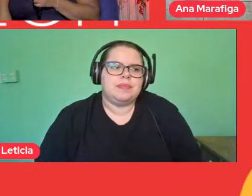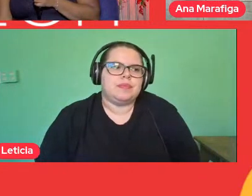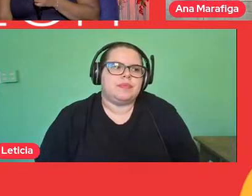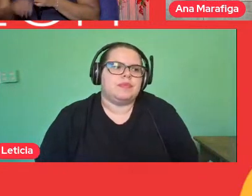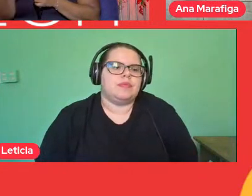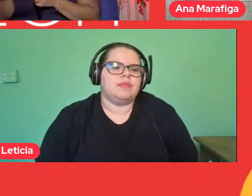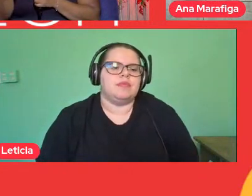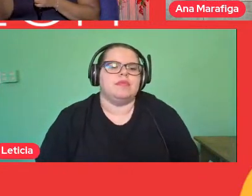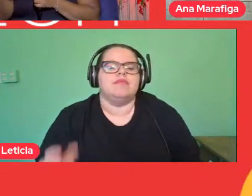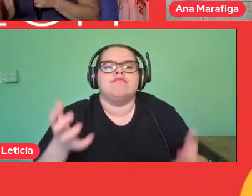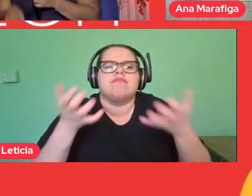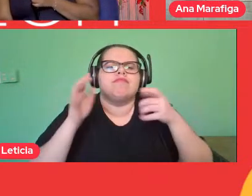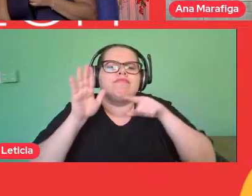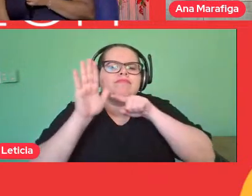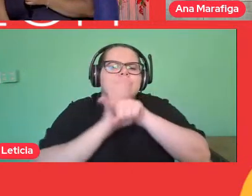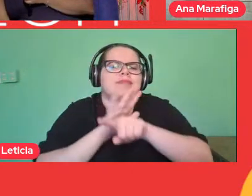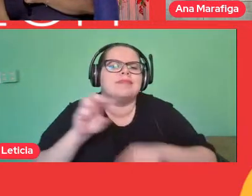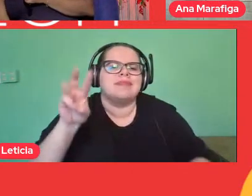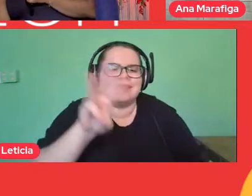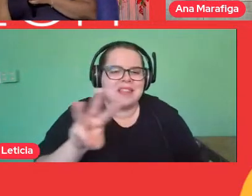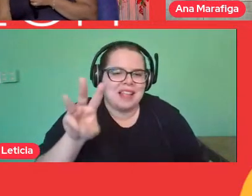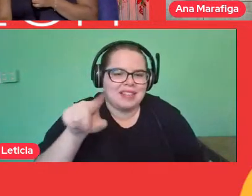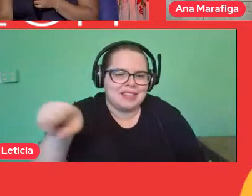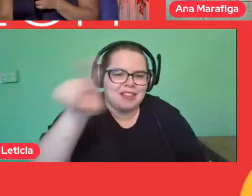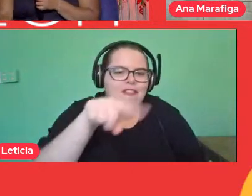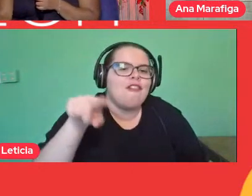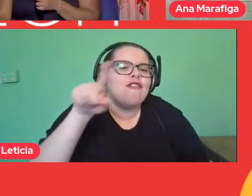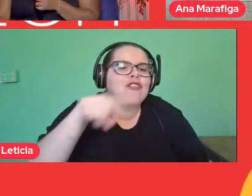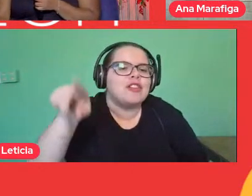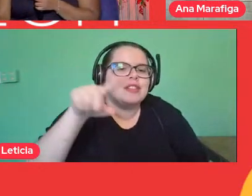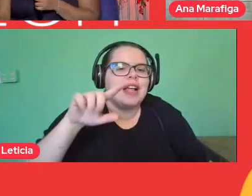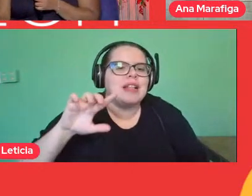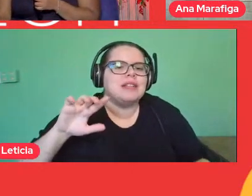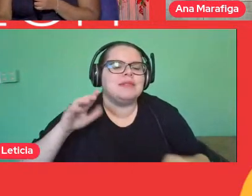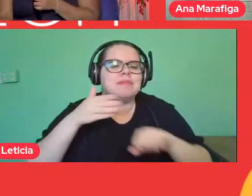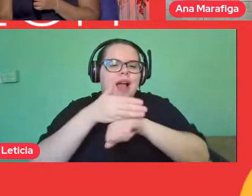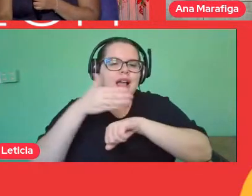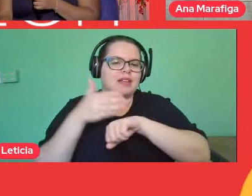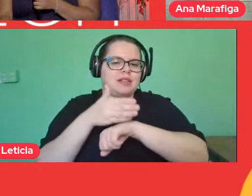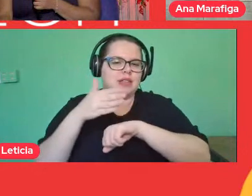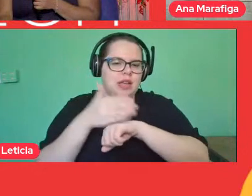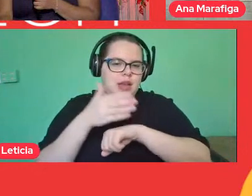Bacana. Agora eu quero saber das três. Se vocês participam de alguma